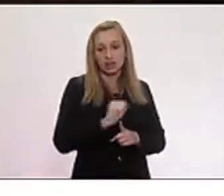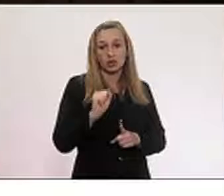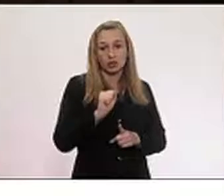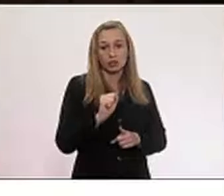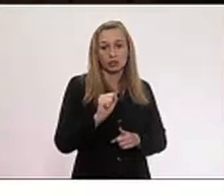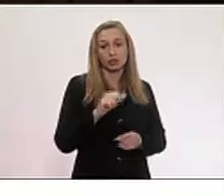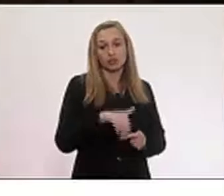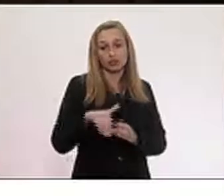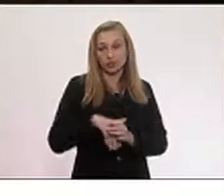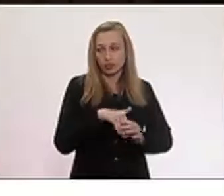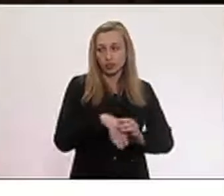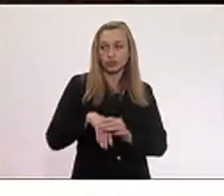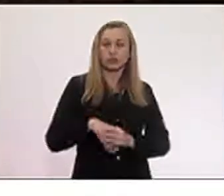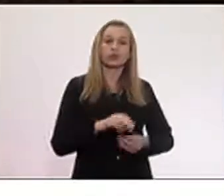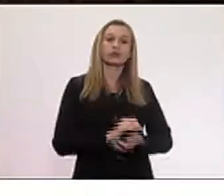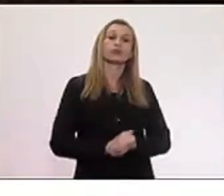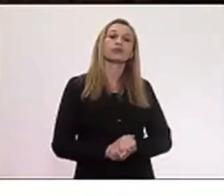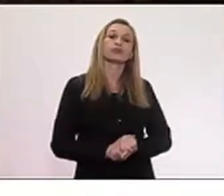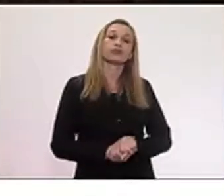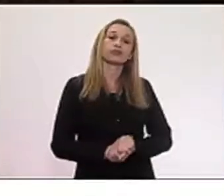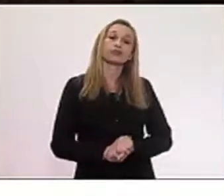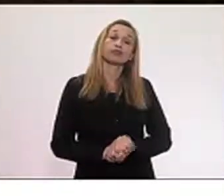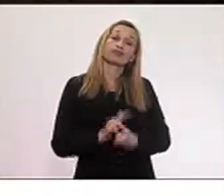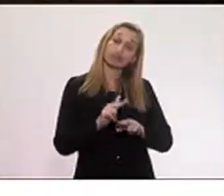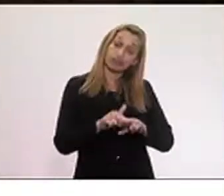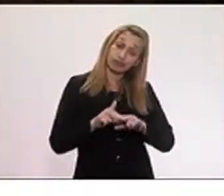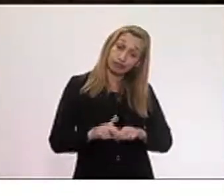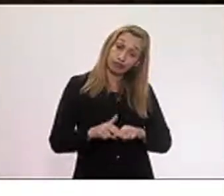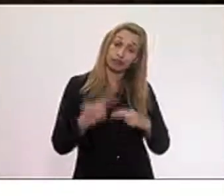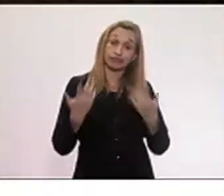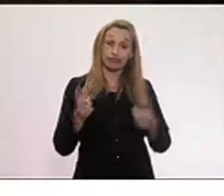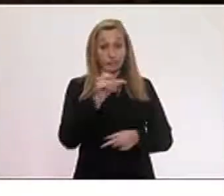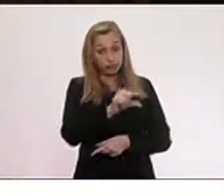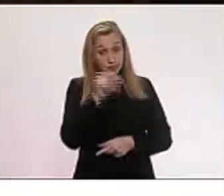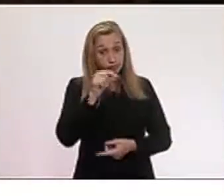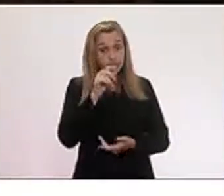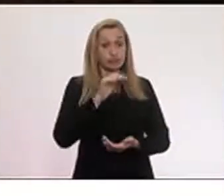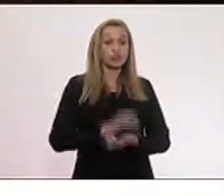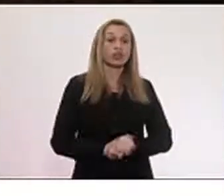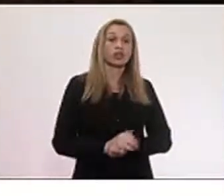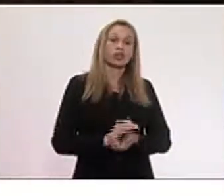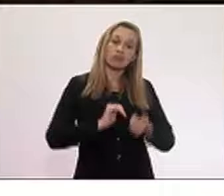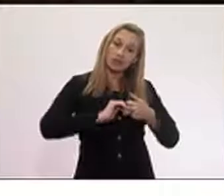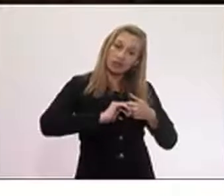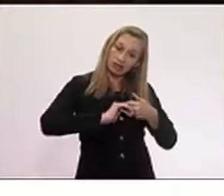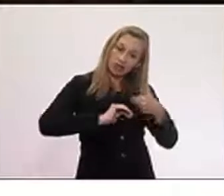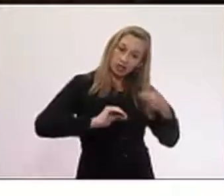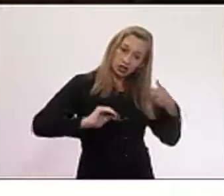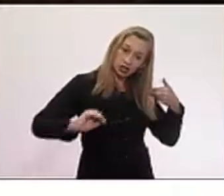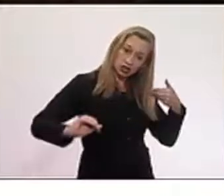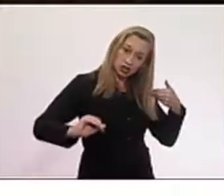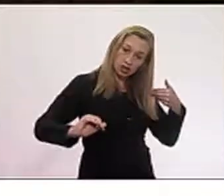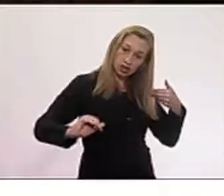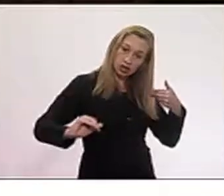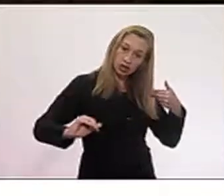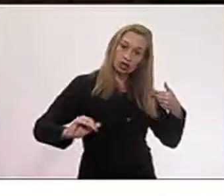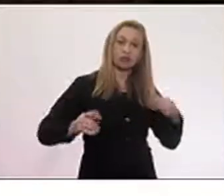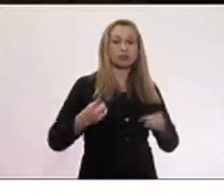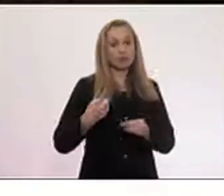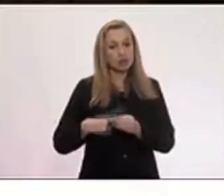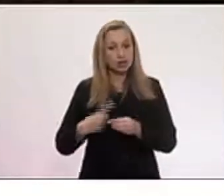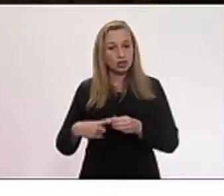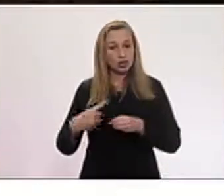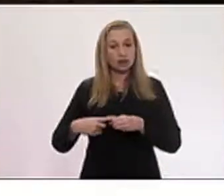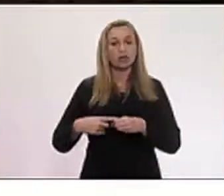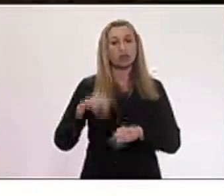eleições. Função dessa decisão, me afastei da direção